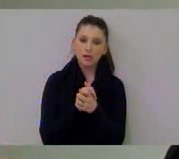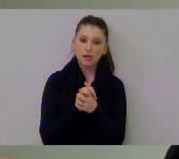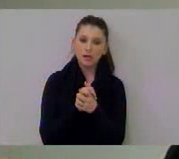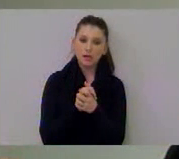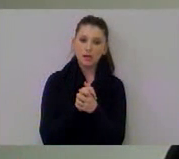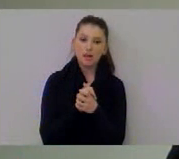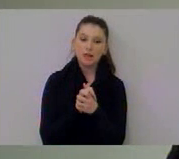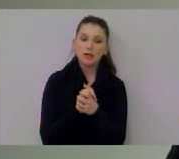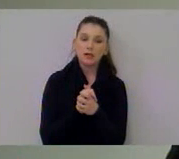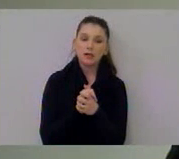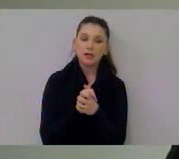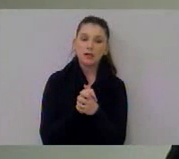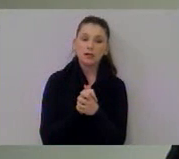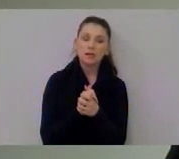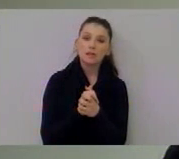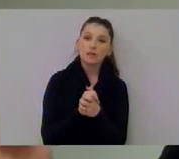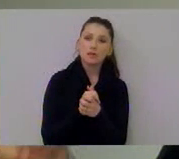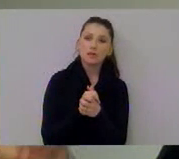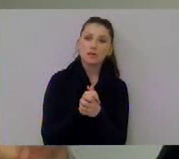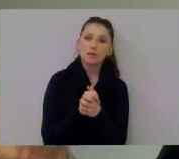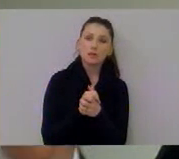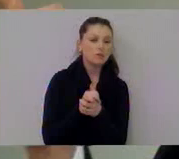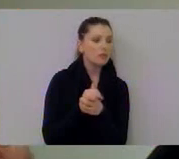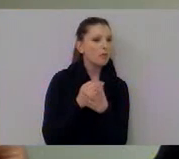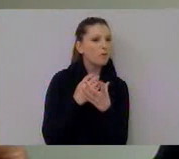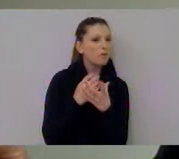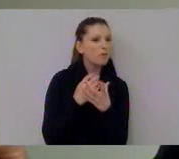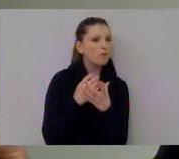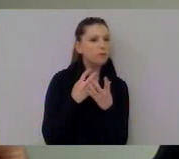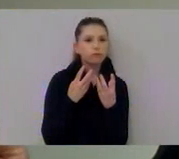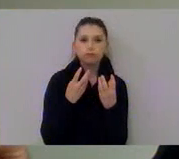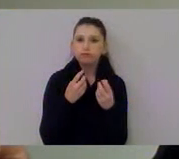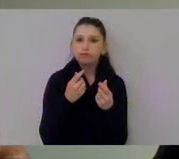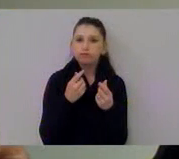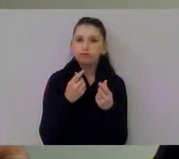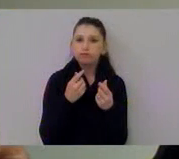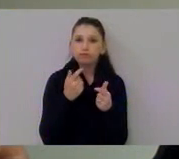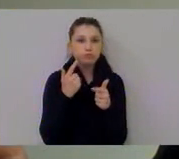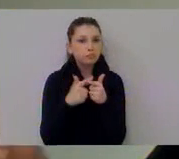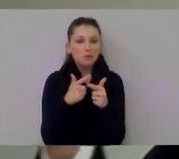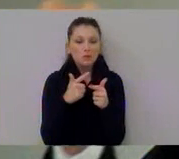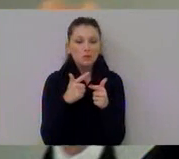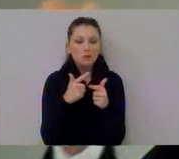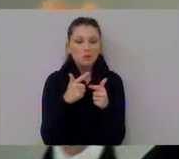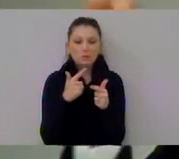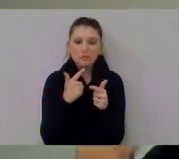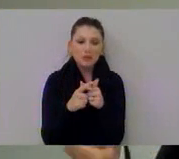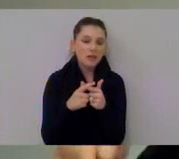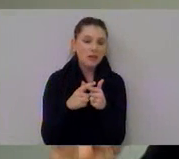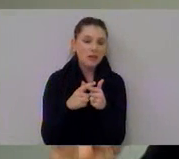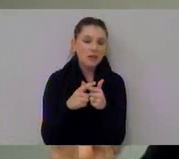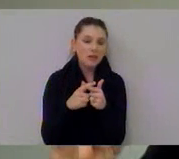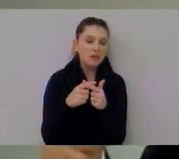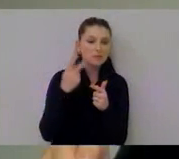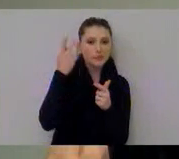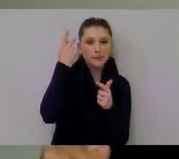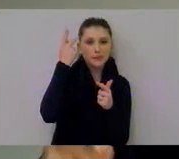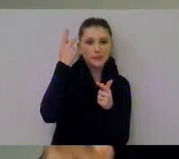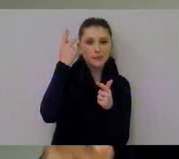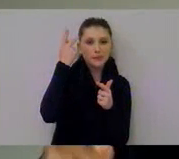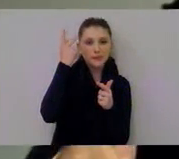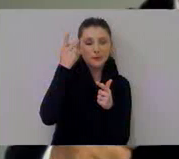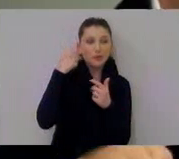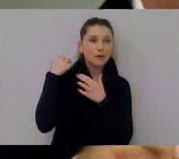muitos problemas de vocês são históricos no município de Criciúma. Não podemos só